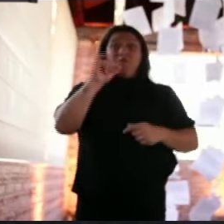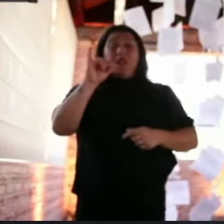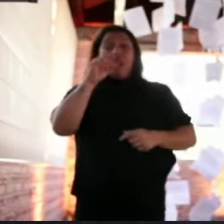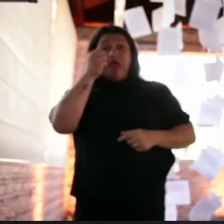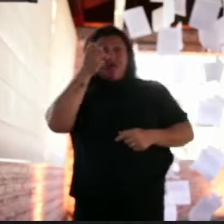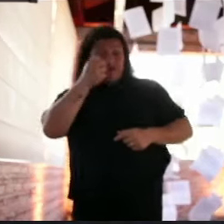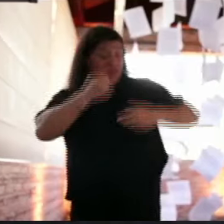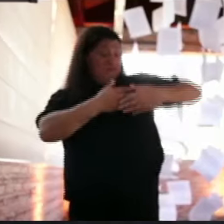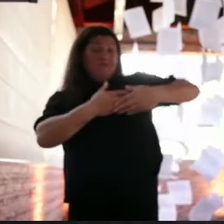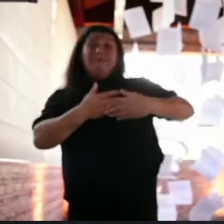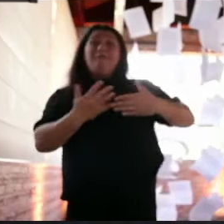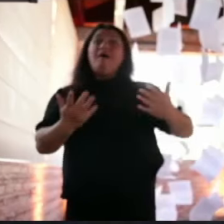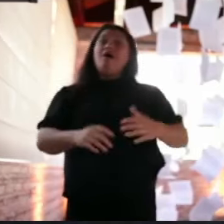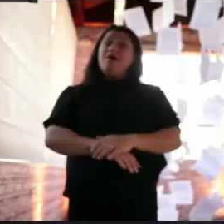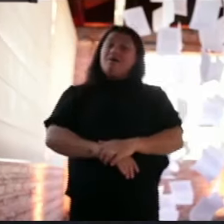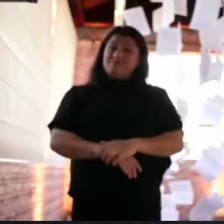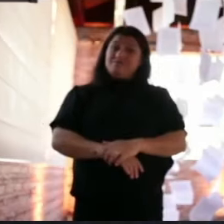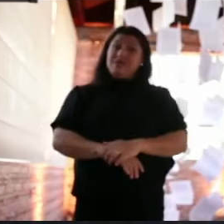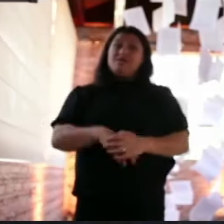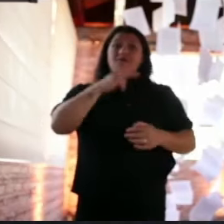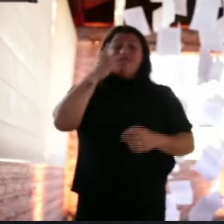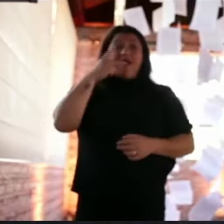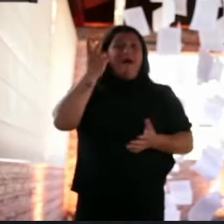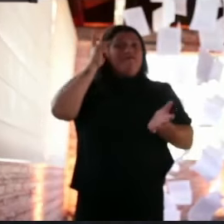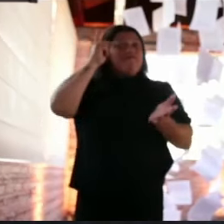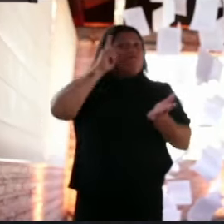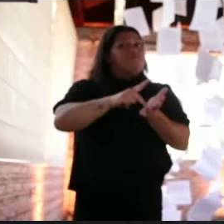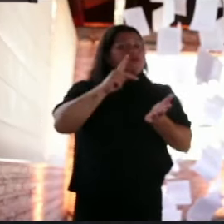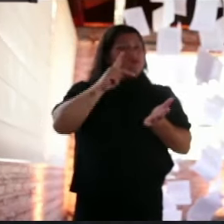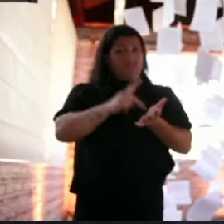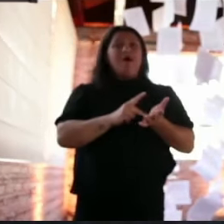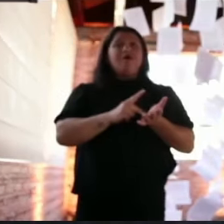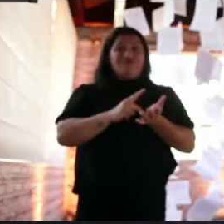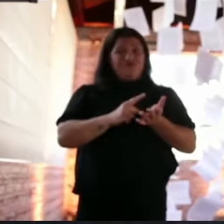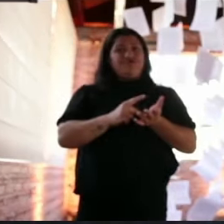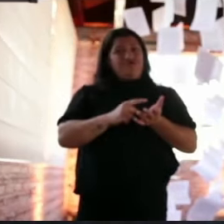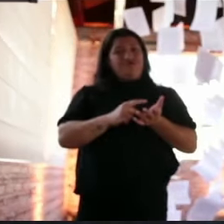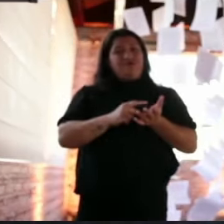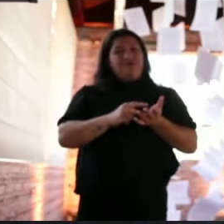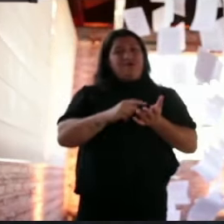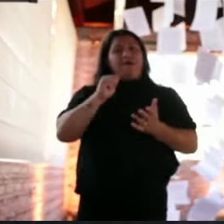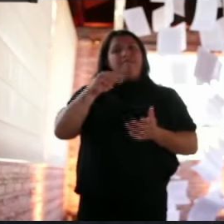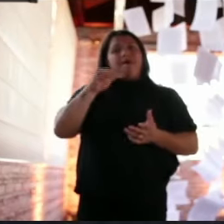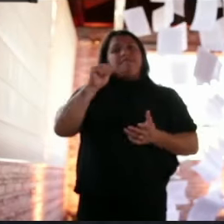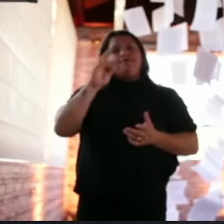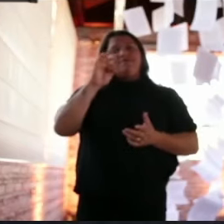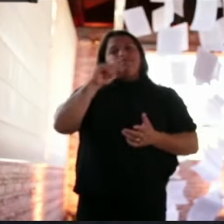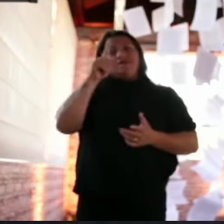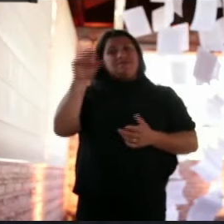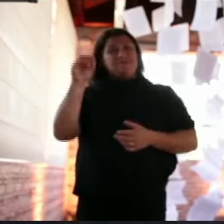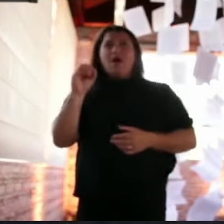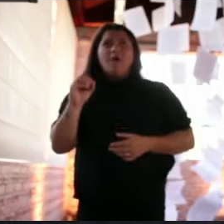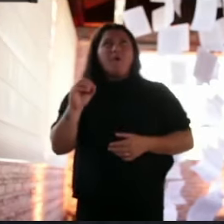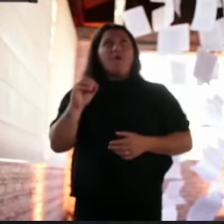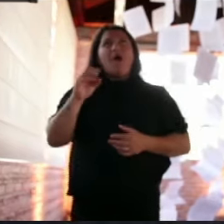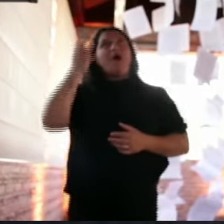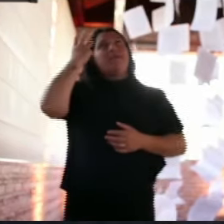enfim falar um pouco sobre a realidade desse evento né desconstruir um pouco a ideia de que vai ser tudo natural